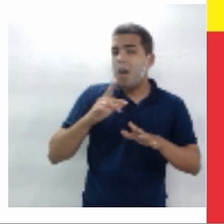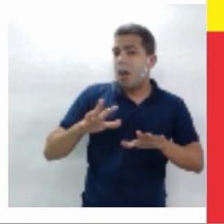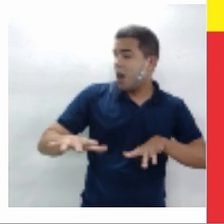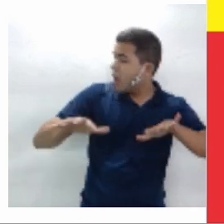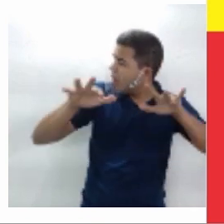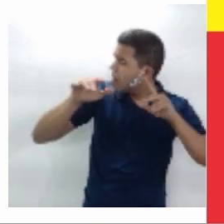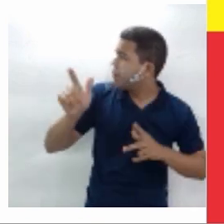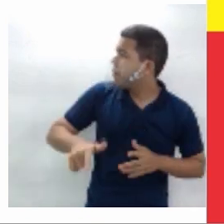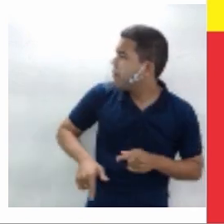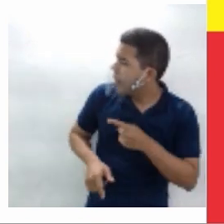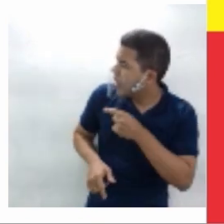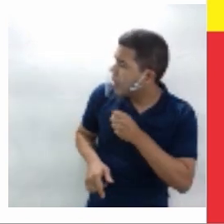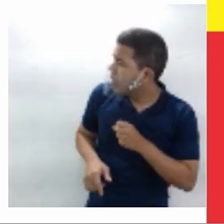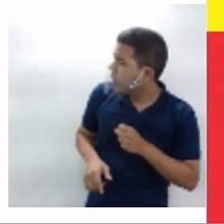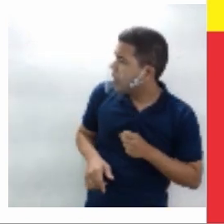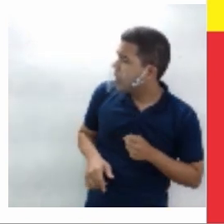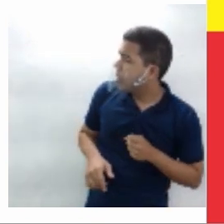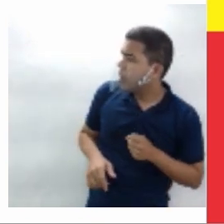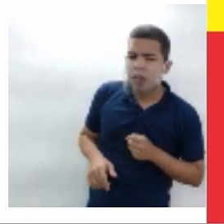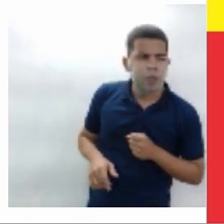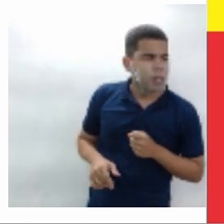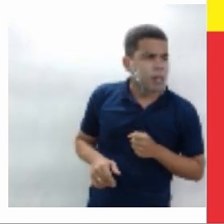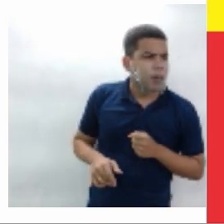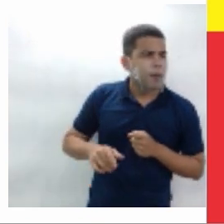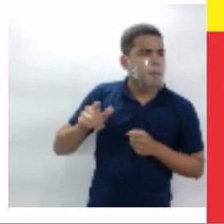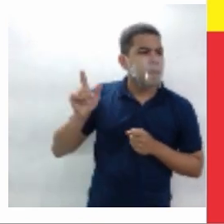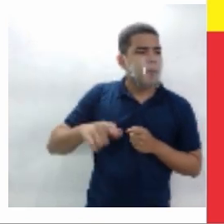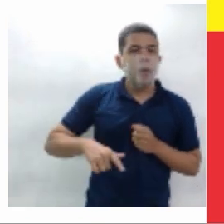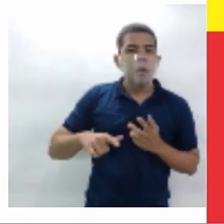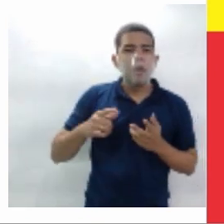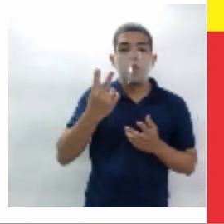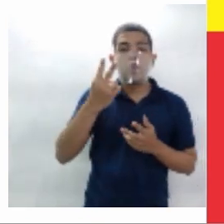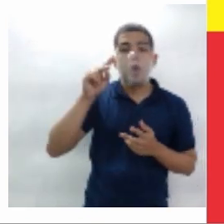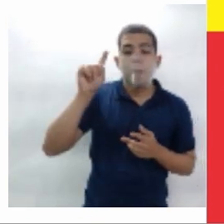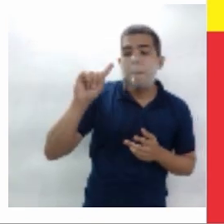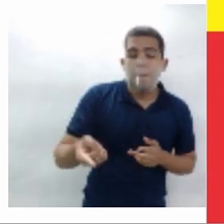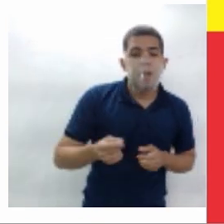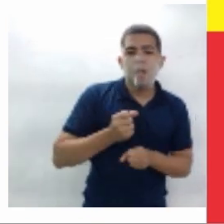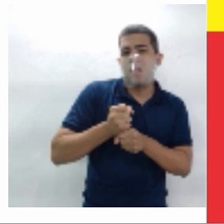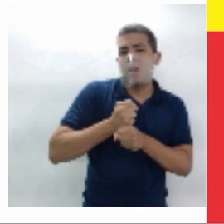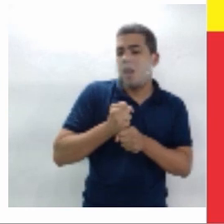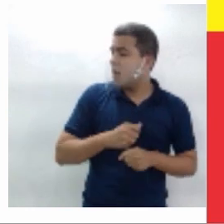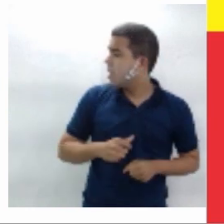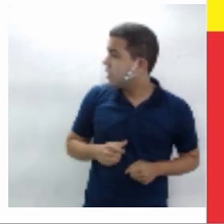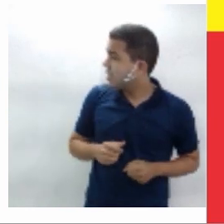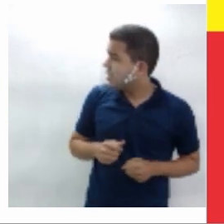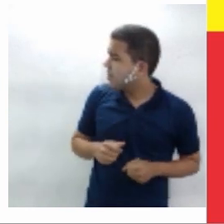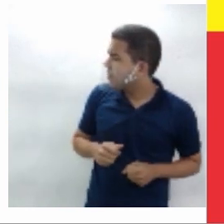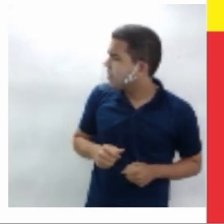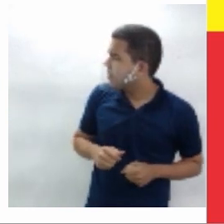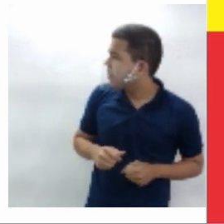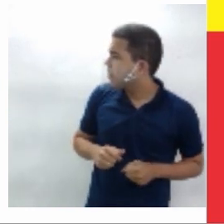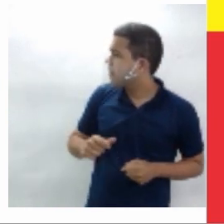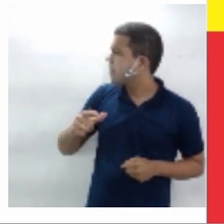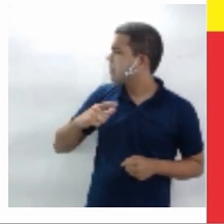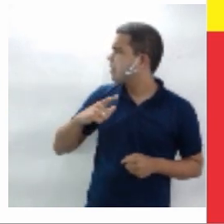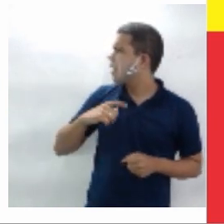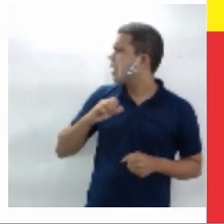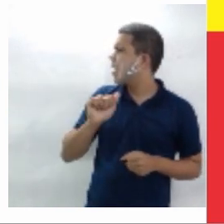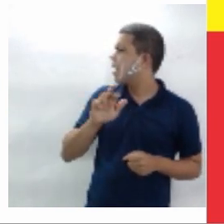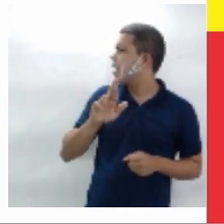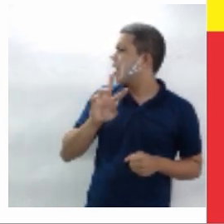submersos, territórios que são submersos há 2 bilhões de anos. Pode ver que a Ártida,